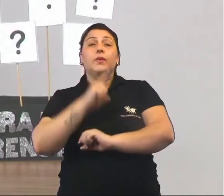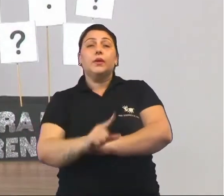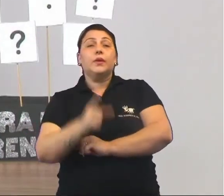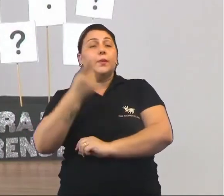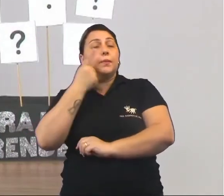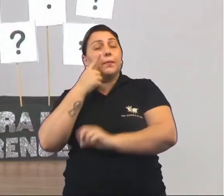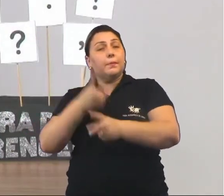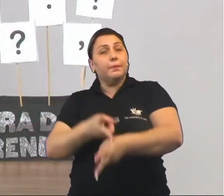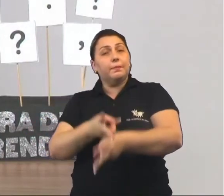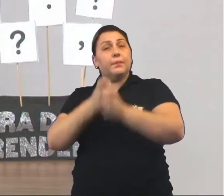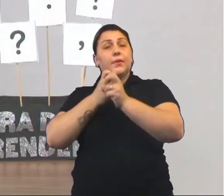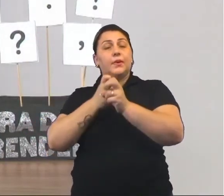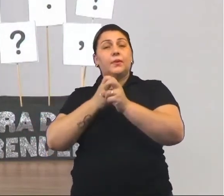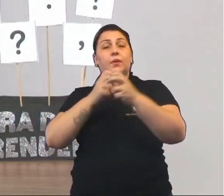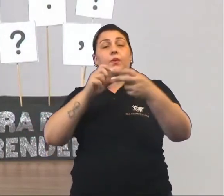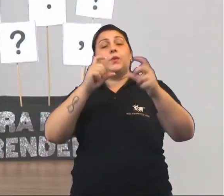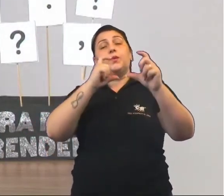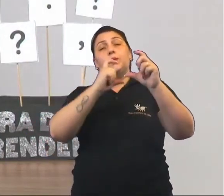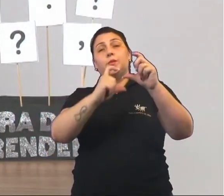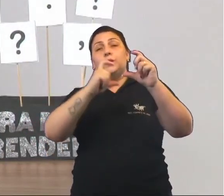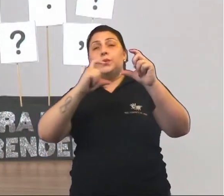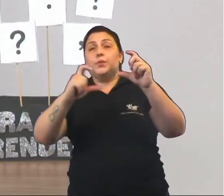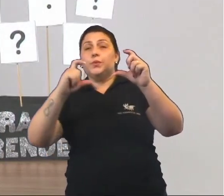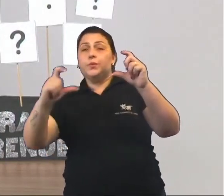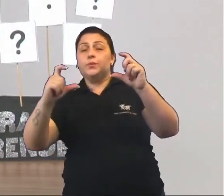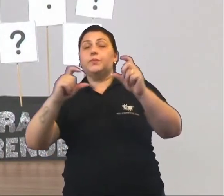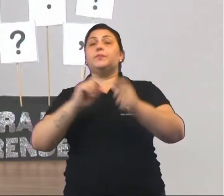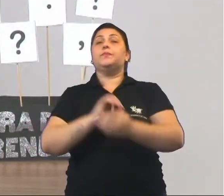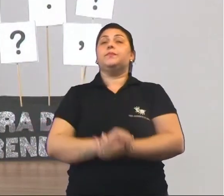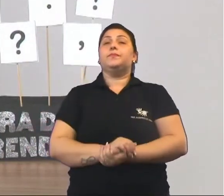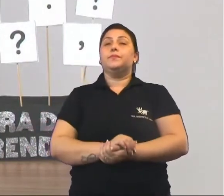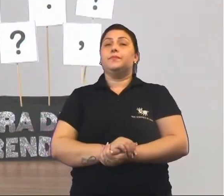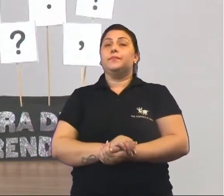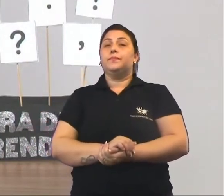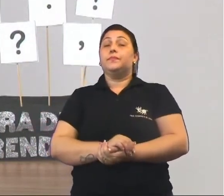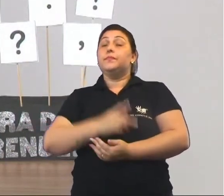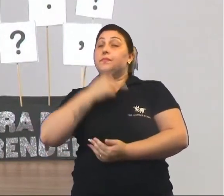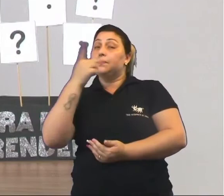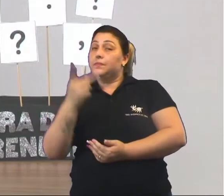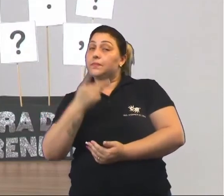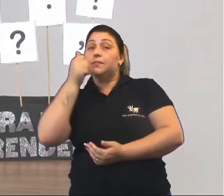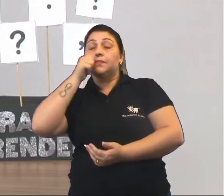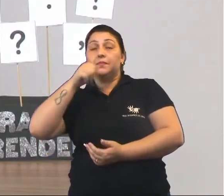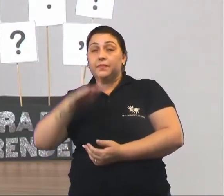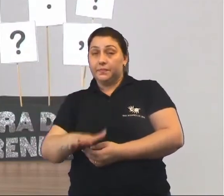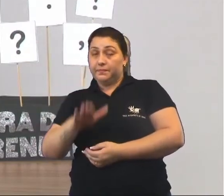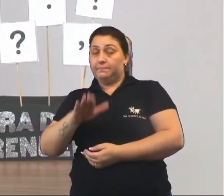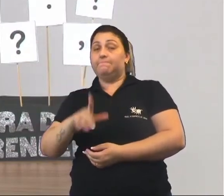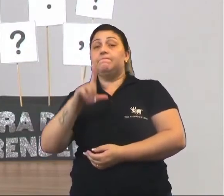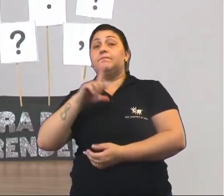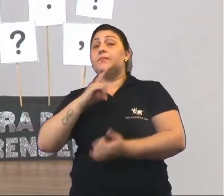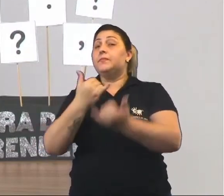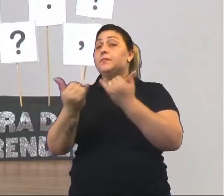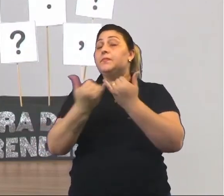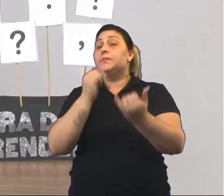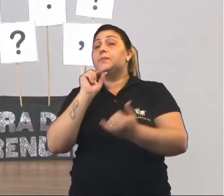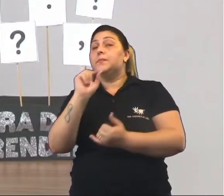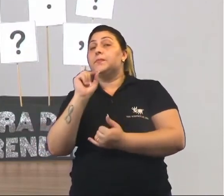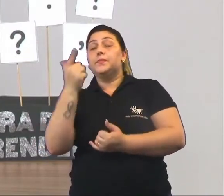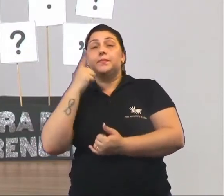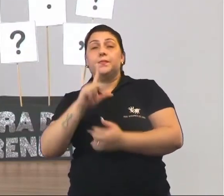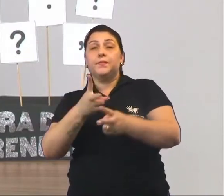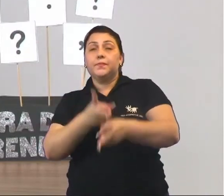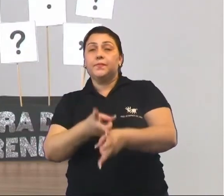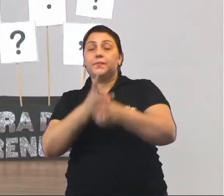conseguiram observar aqui nos 3 quadrinhos dessa tirinha? Nas falas da Mafalda, há em comum o quê? Nós